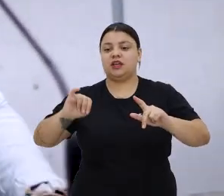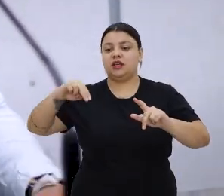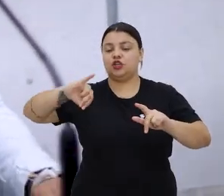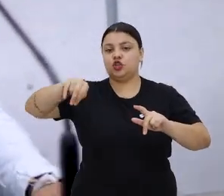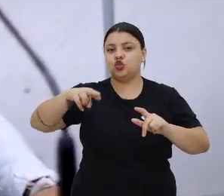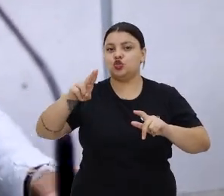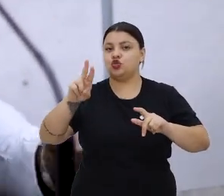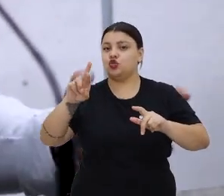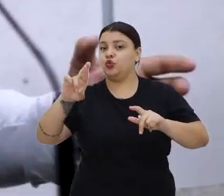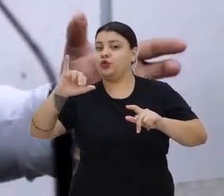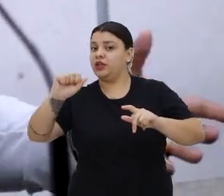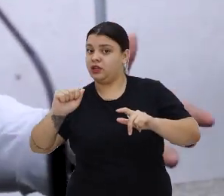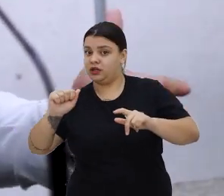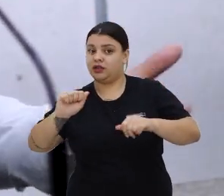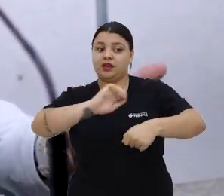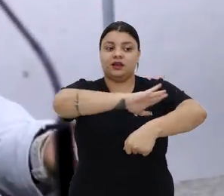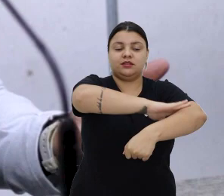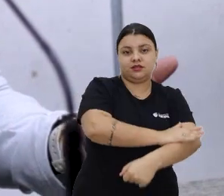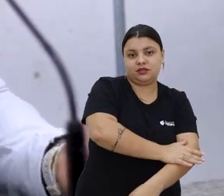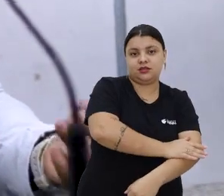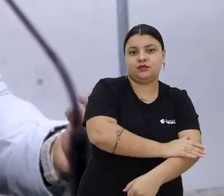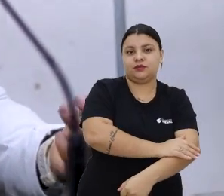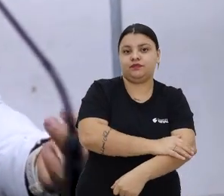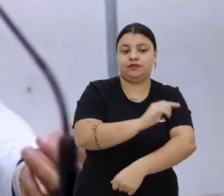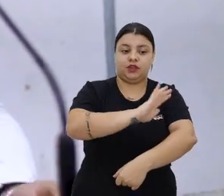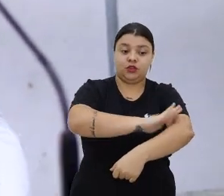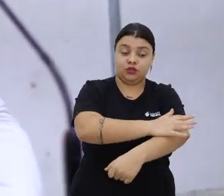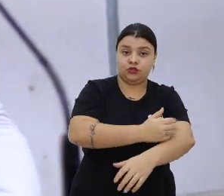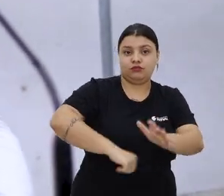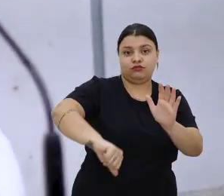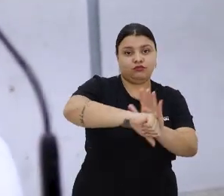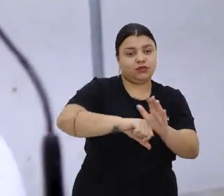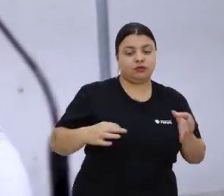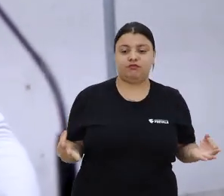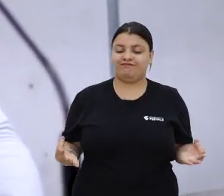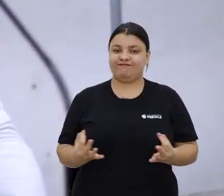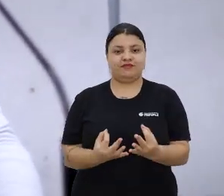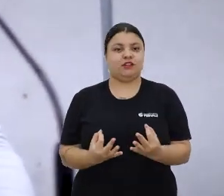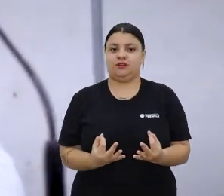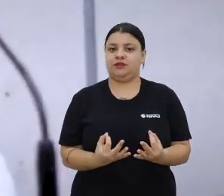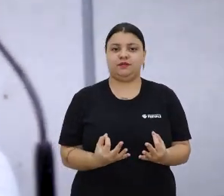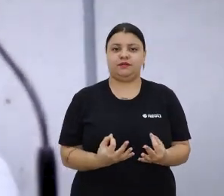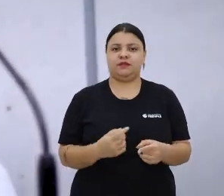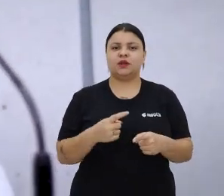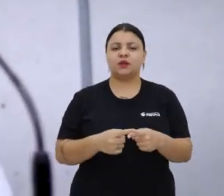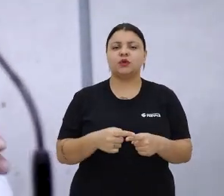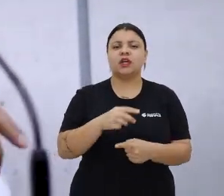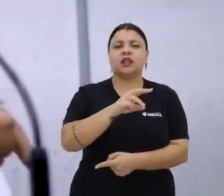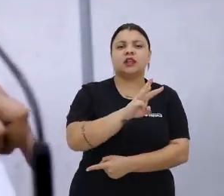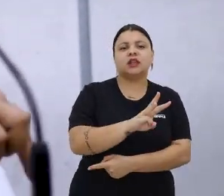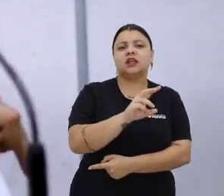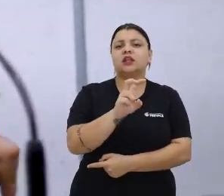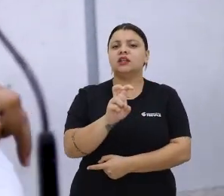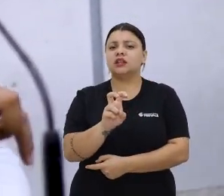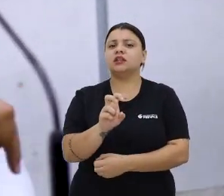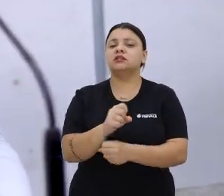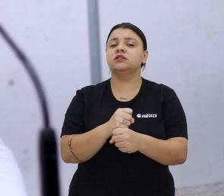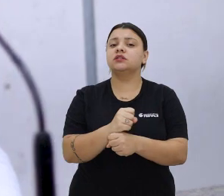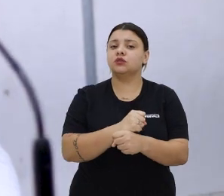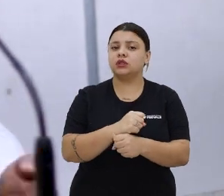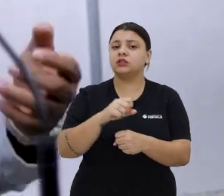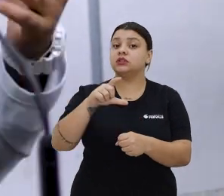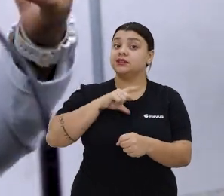crime. Mas o racismo ainda ele é considerado um crime perfeito, porque nos 35 anos, constando